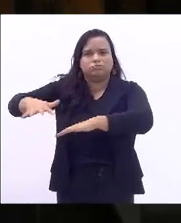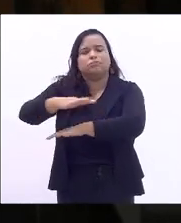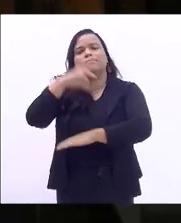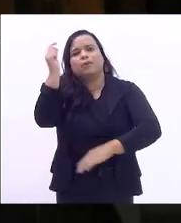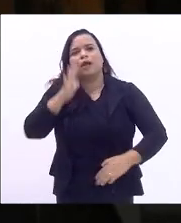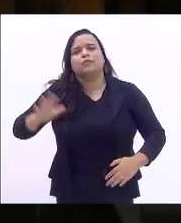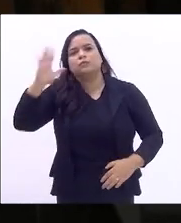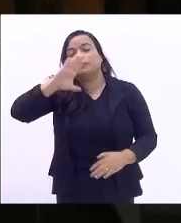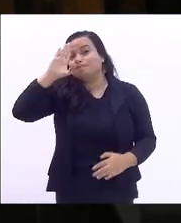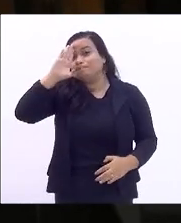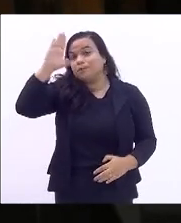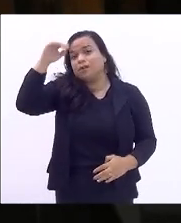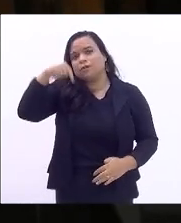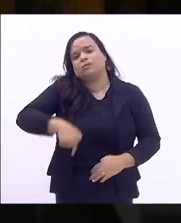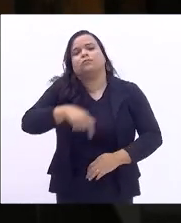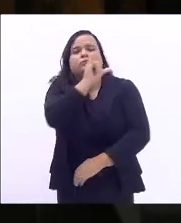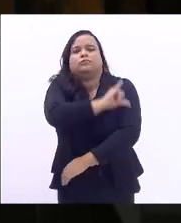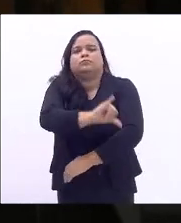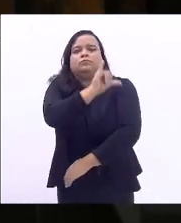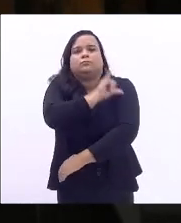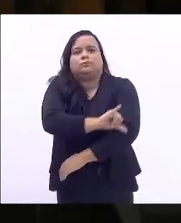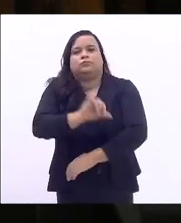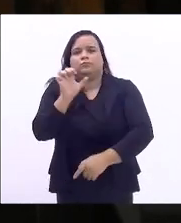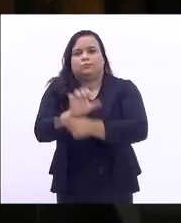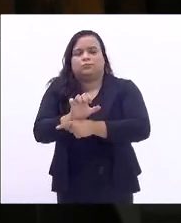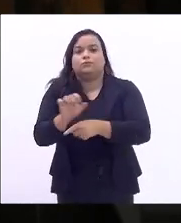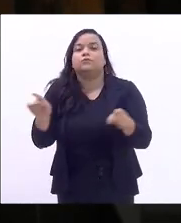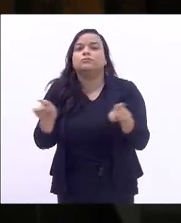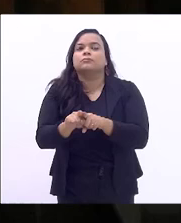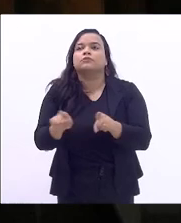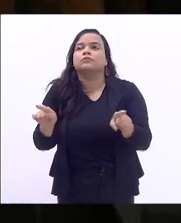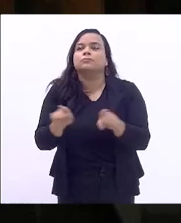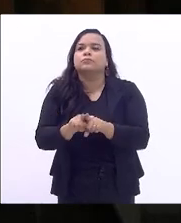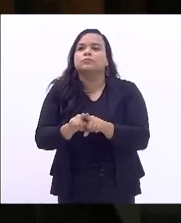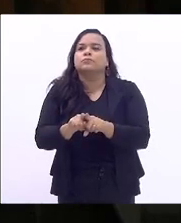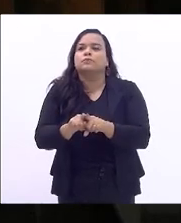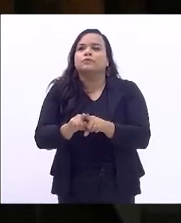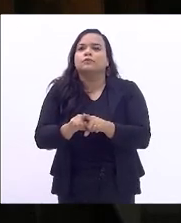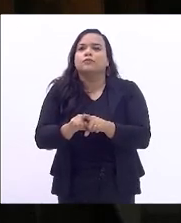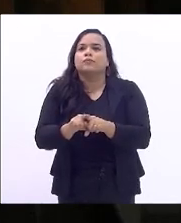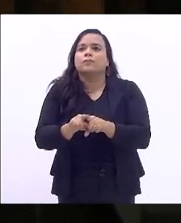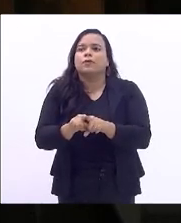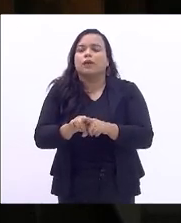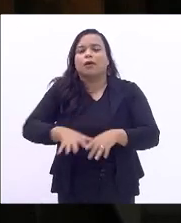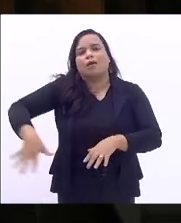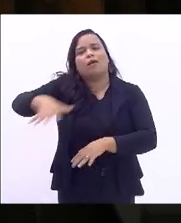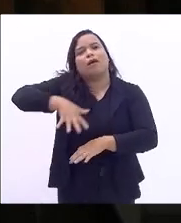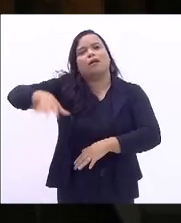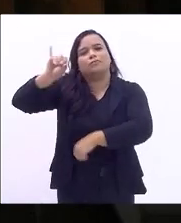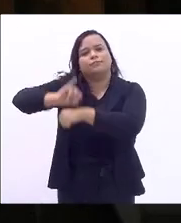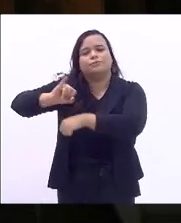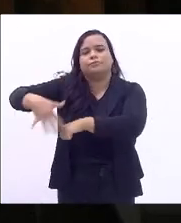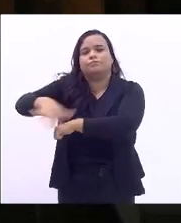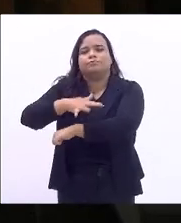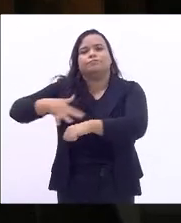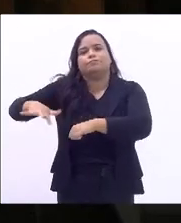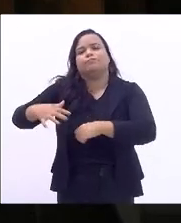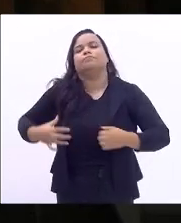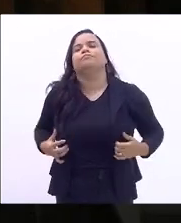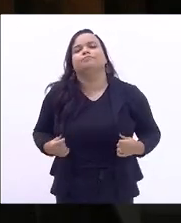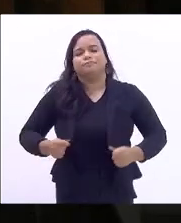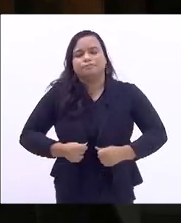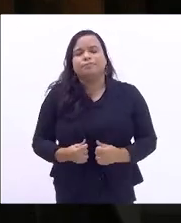no estado do Rio de Janeiro e na nossa região metropolitana e